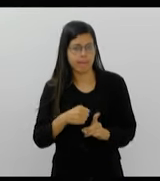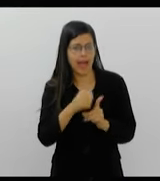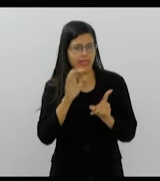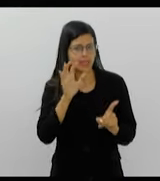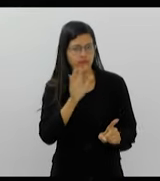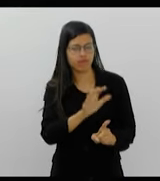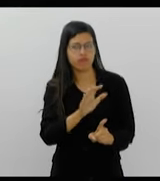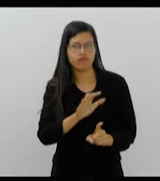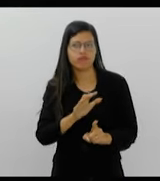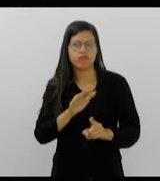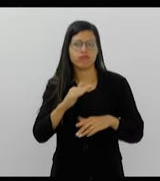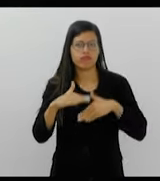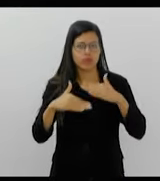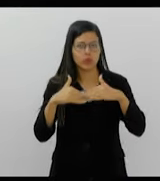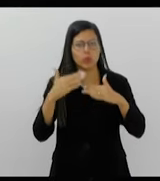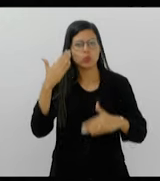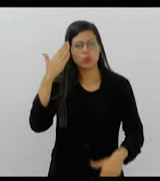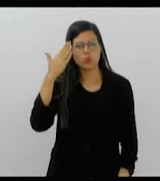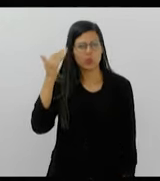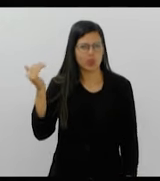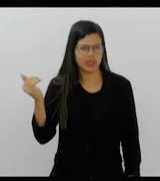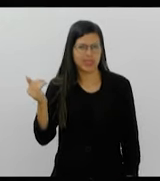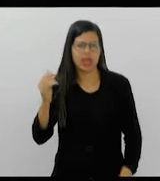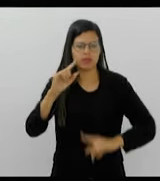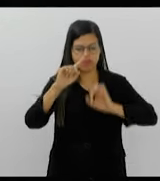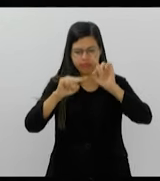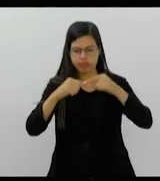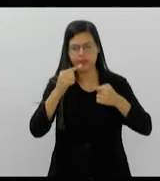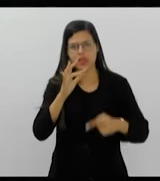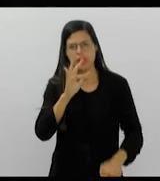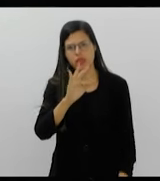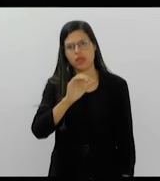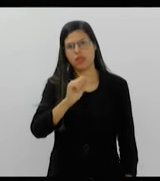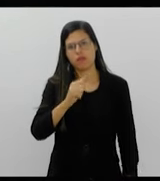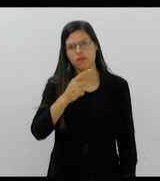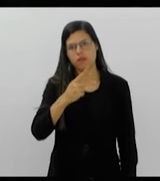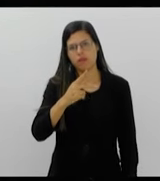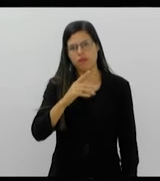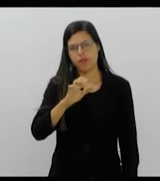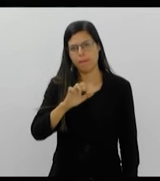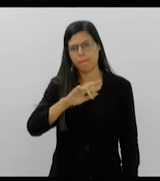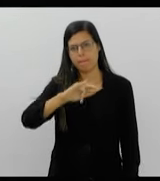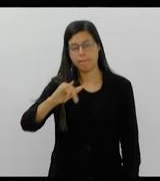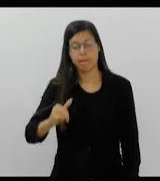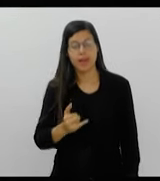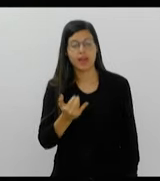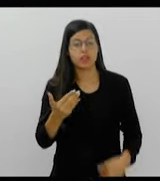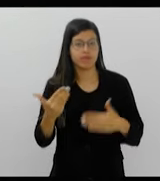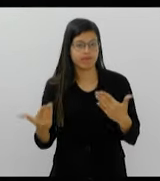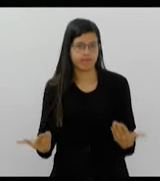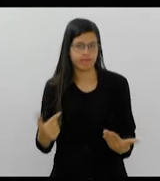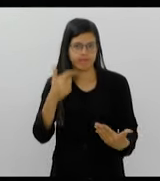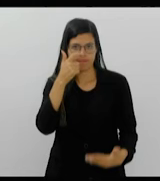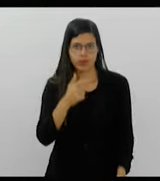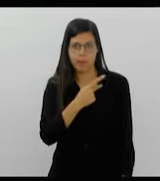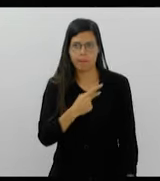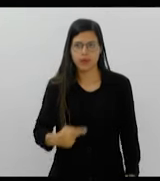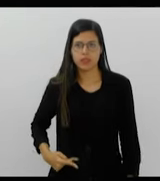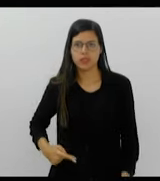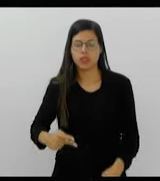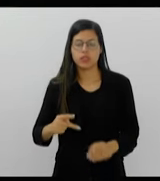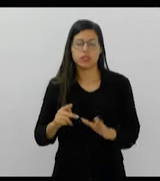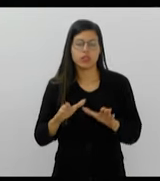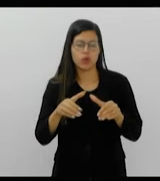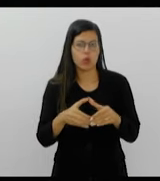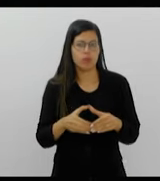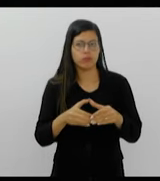do sucesso da FAPERJ. Enfim, estou aqui, como falei, como presidente da Comissão da Ciência e